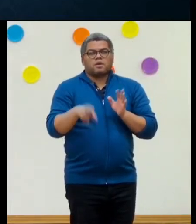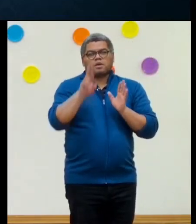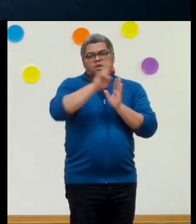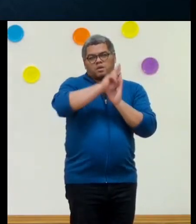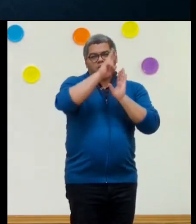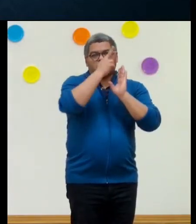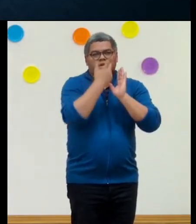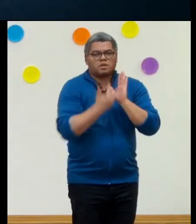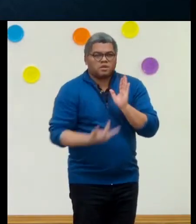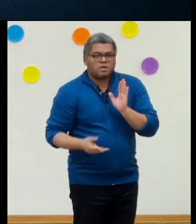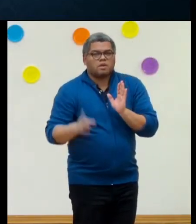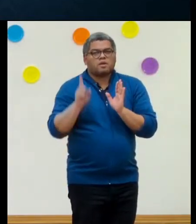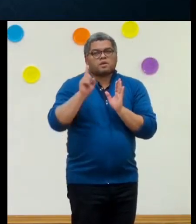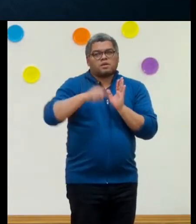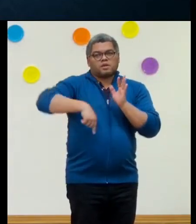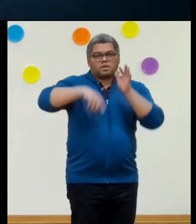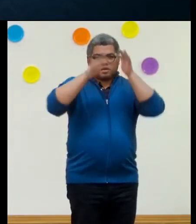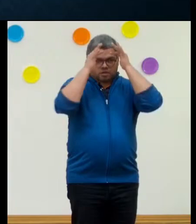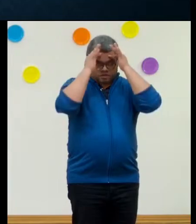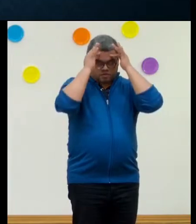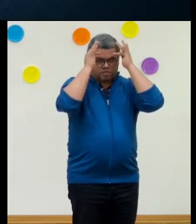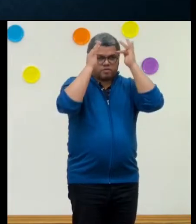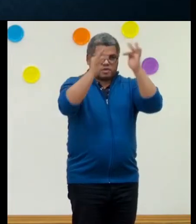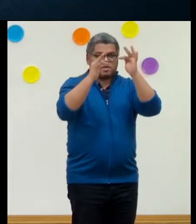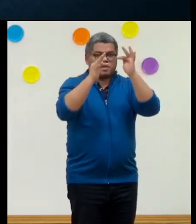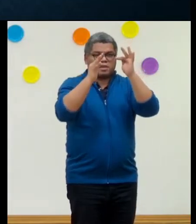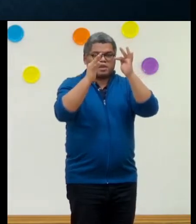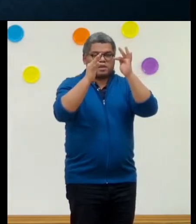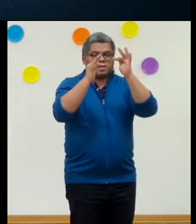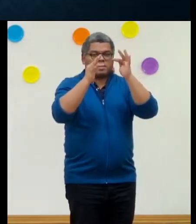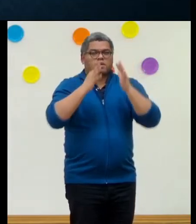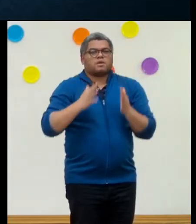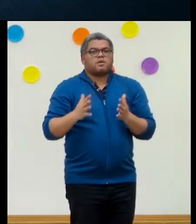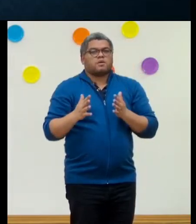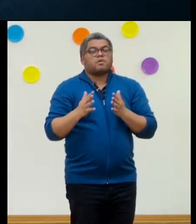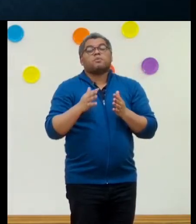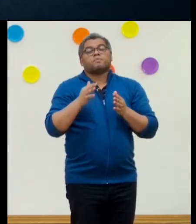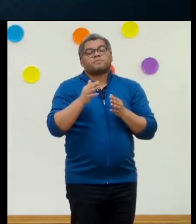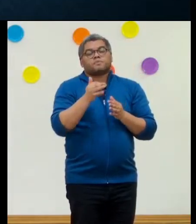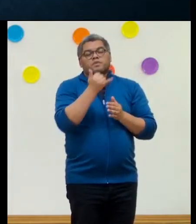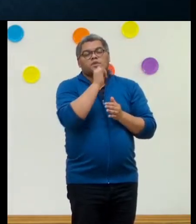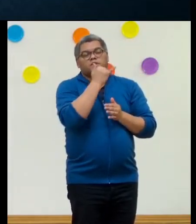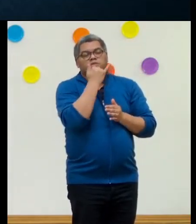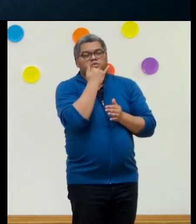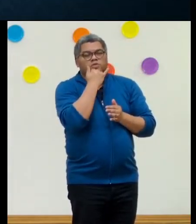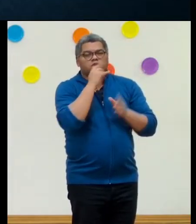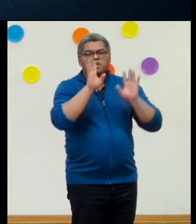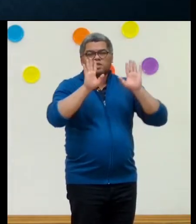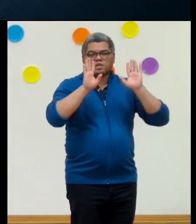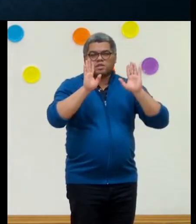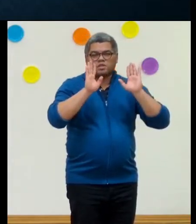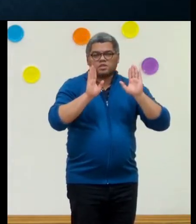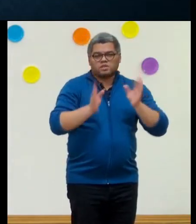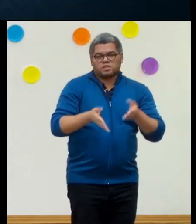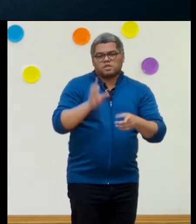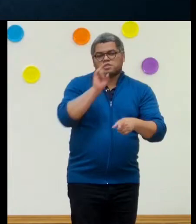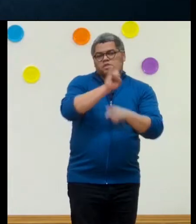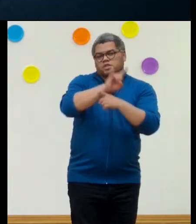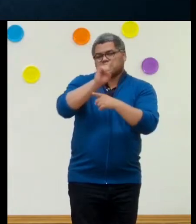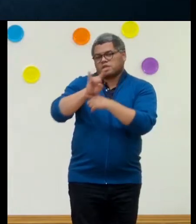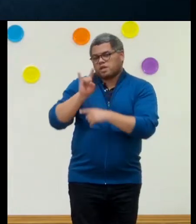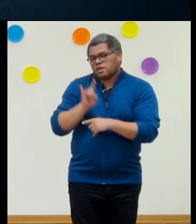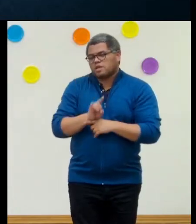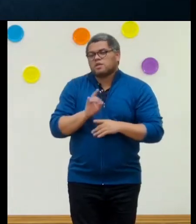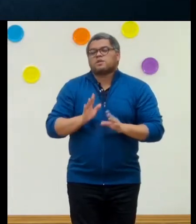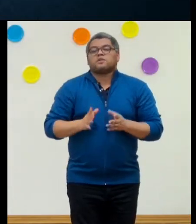não é? Mas o número é alto. O ponto é, o número é alto e a coisa mudou. E eu